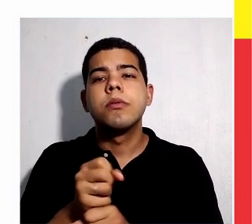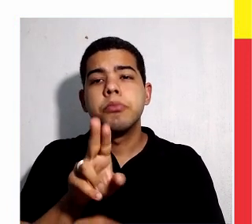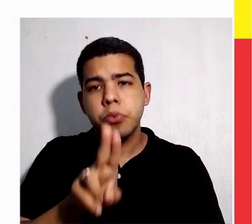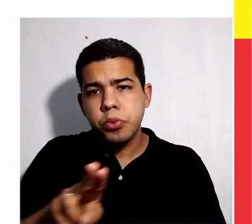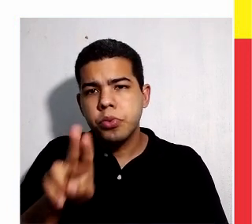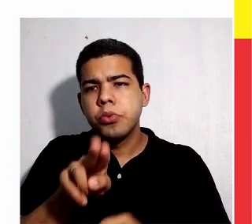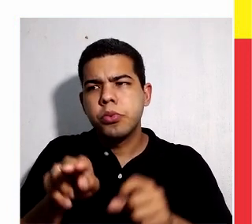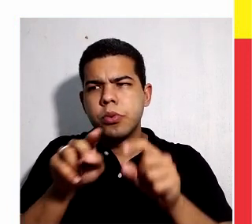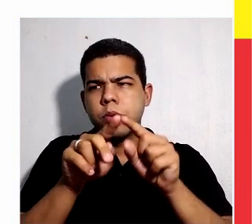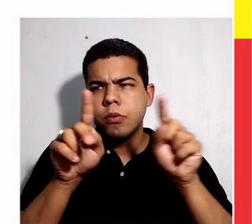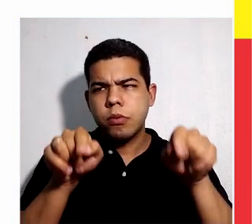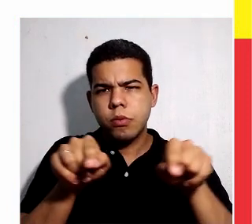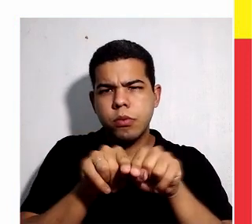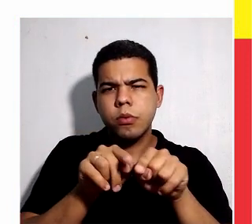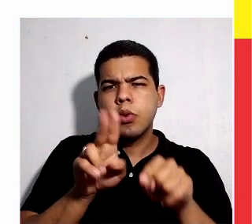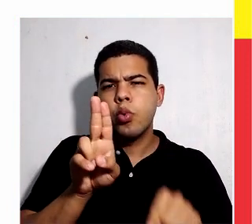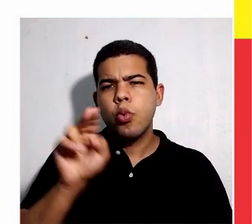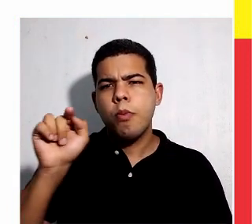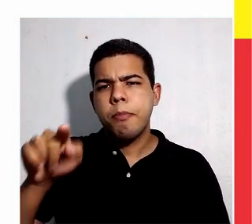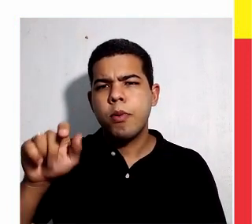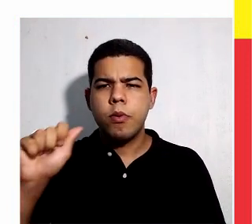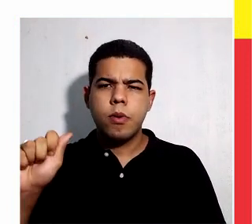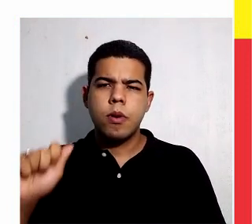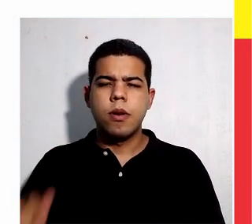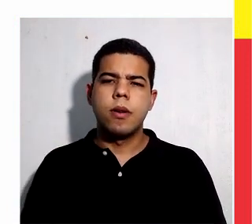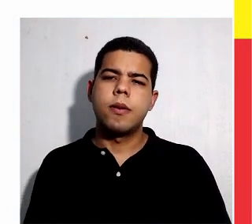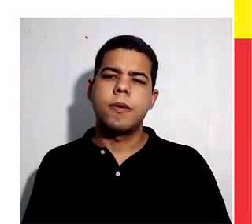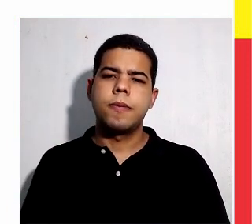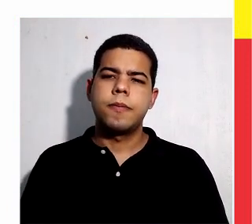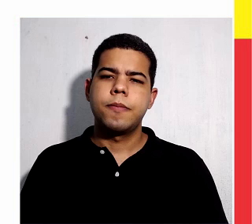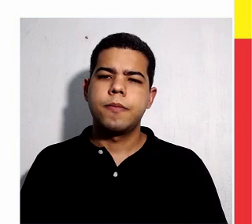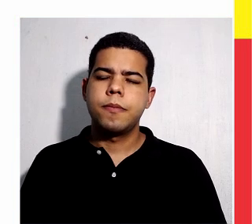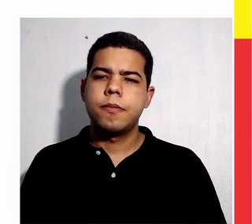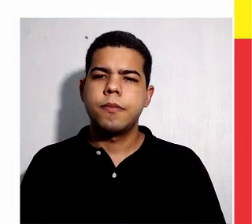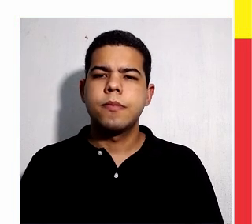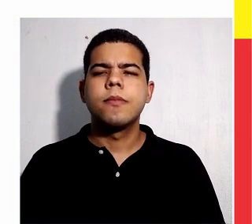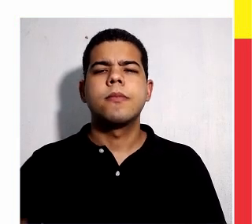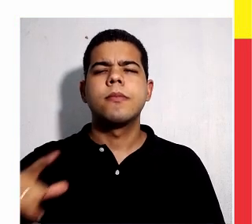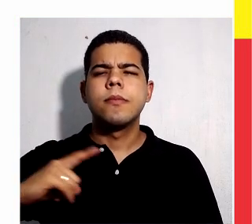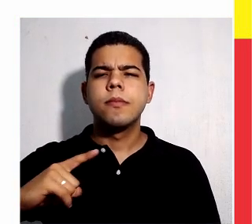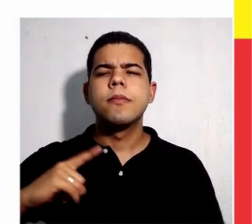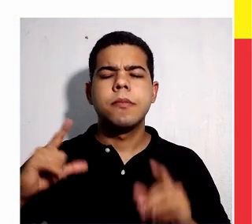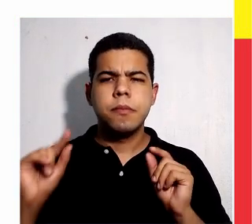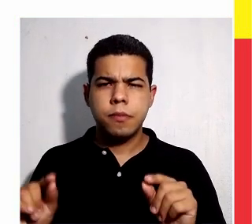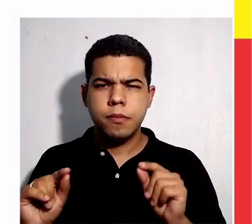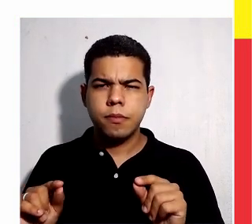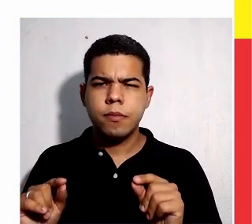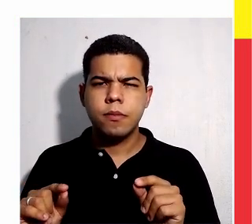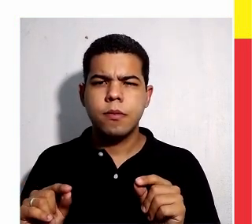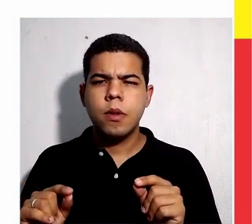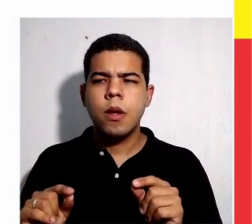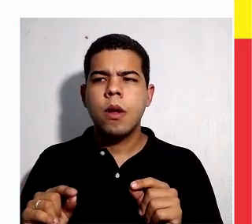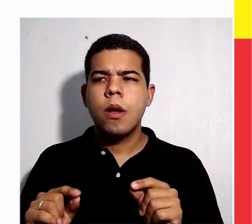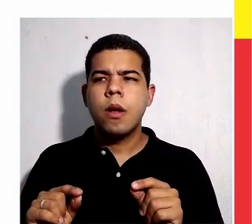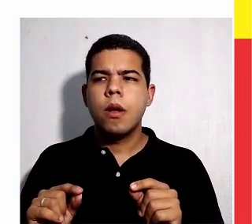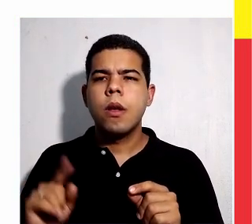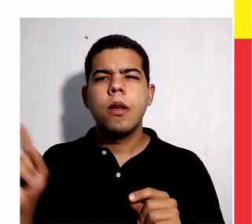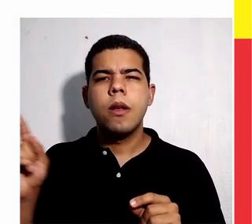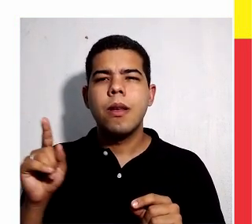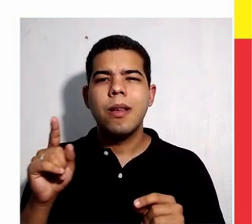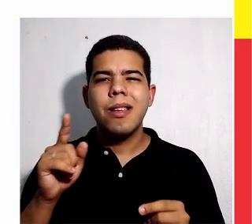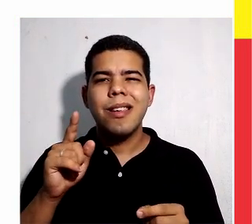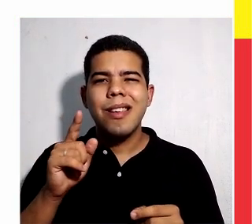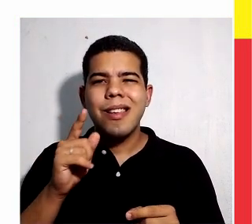quadradinho como unidade de área. Pronto. Então, usando o quadradinho aí como unidade de área, eu tenho o seguinte, eu tenho esse formato aí,